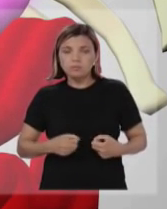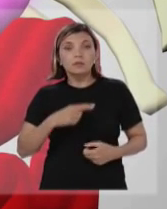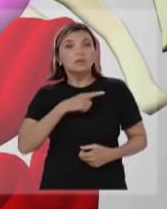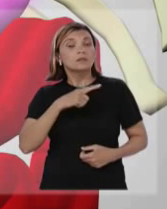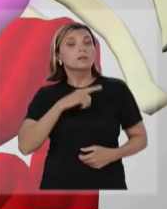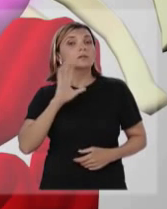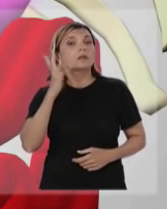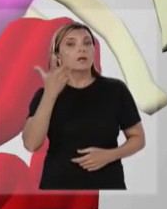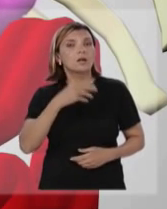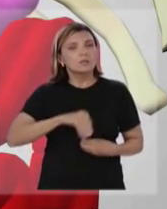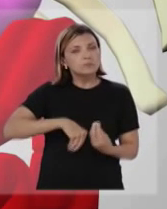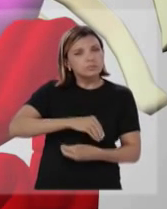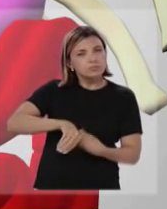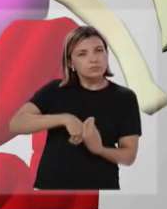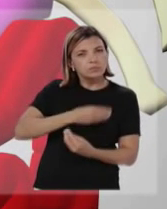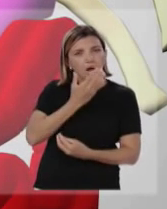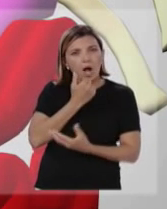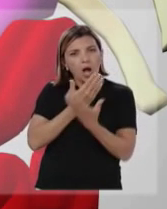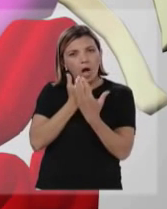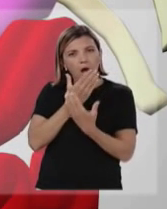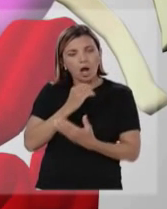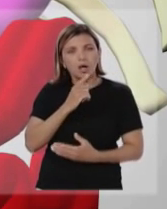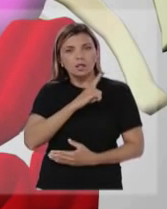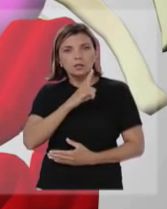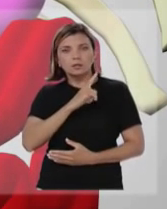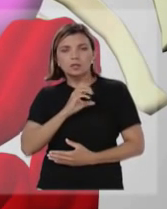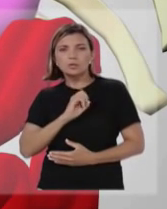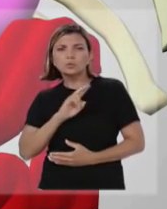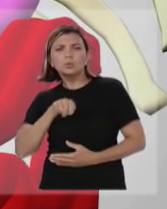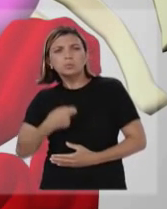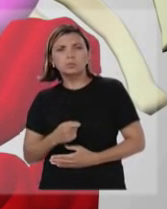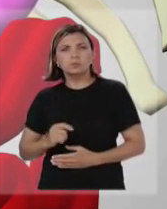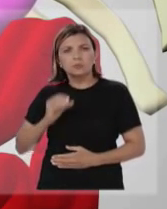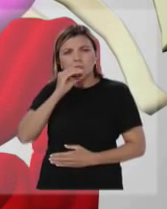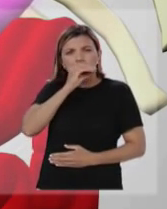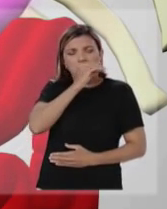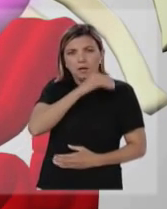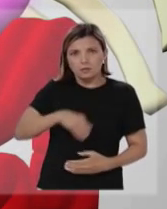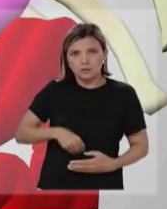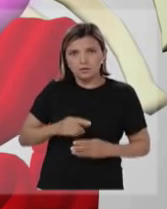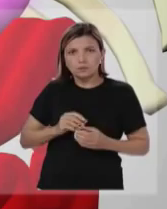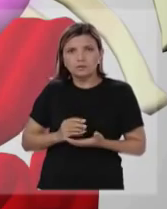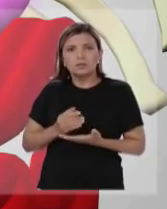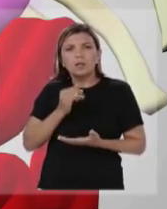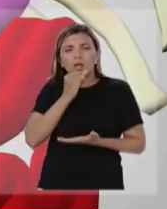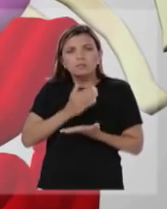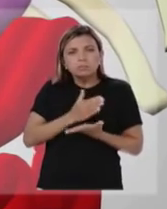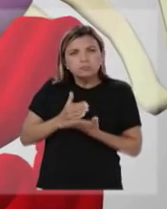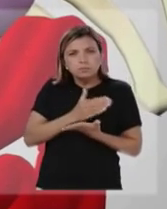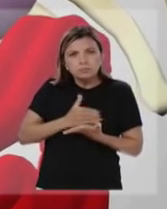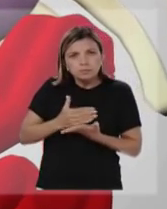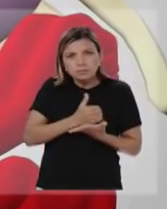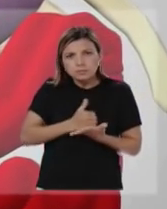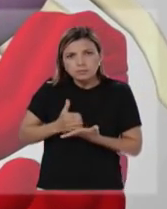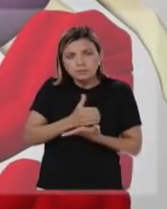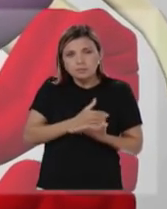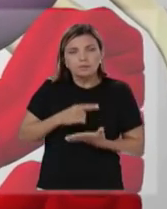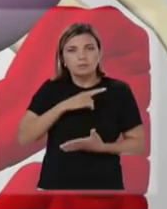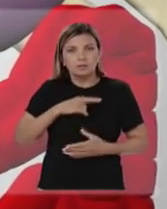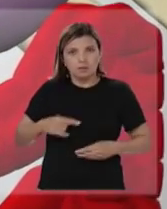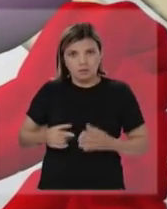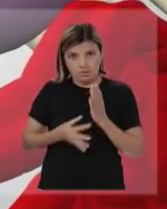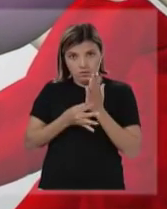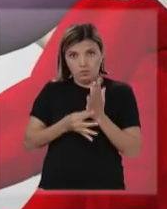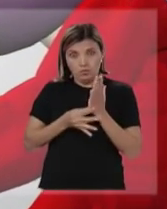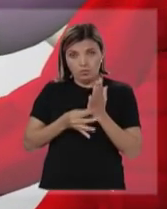peristálticos, permitem a mistura do bolo alimentar com o suco gástrico, quebrando ainda mais as gorduras. Em seguida,